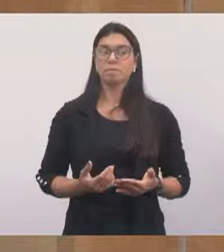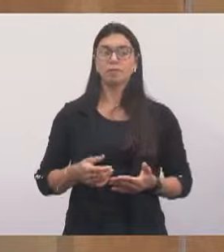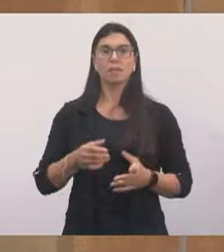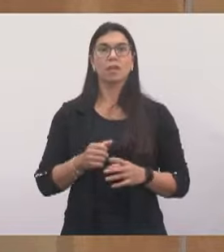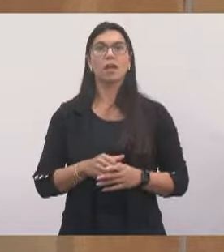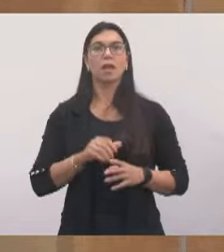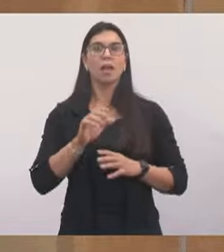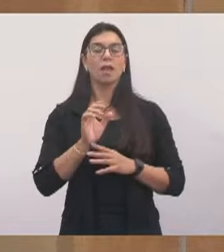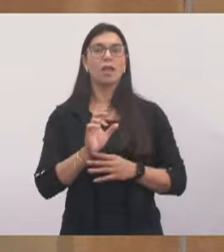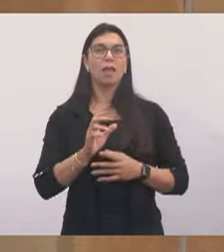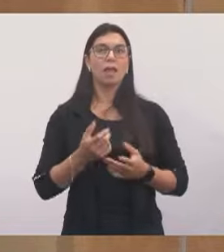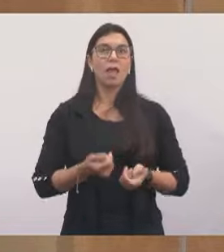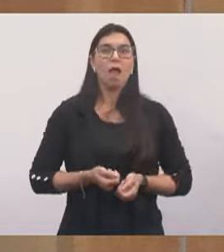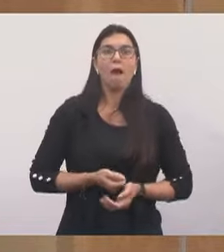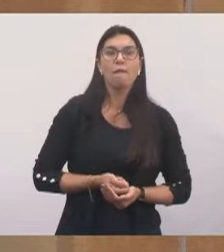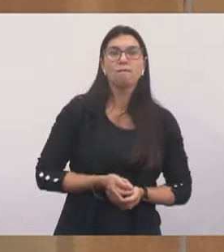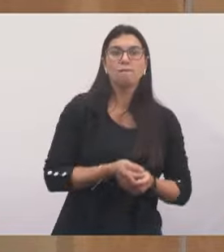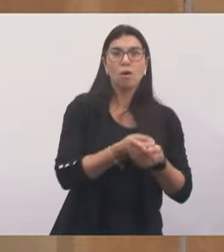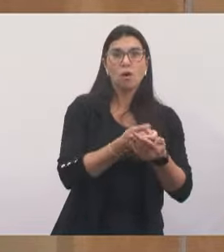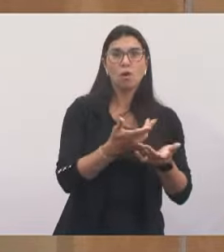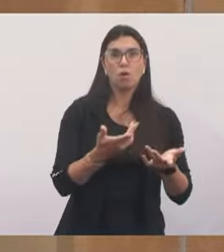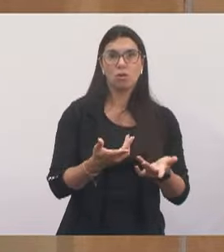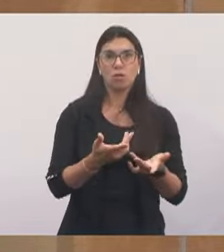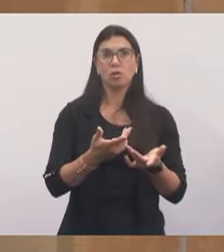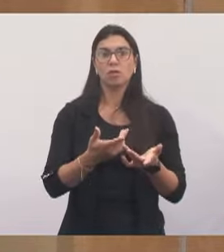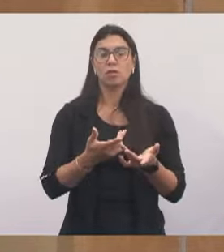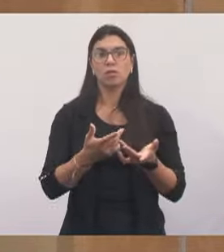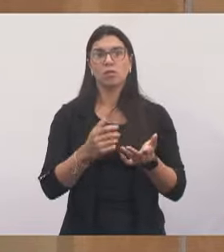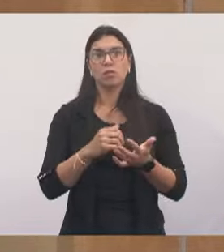voleibol adaptado para pessoas